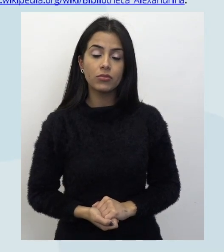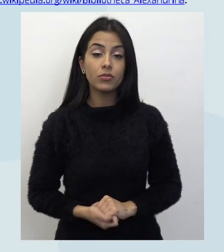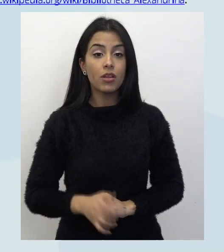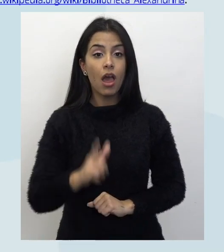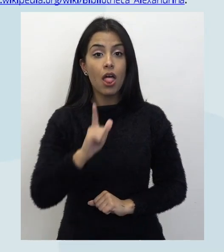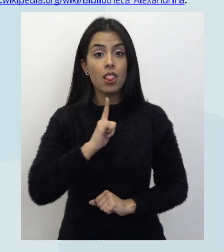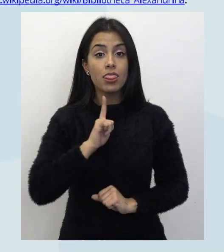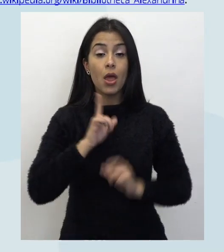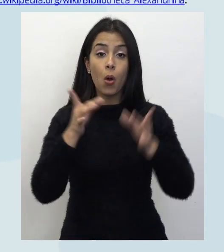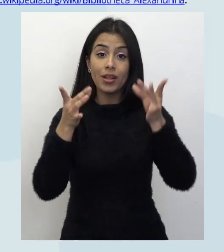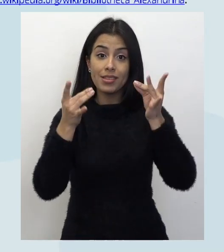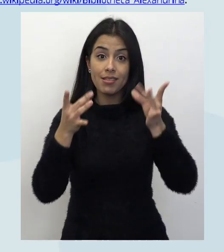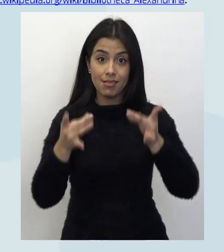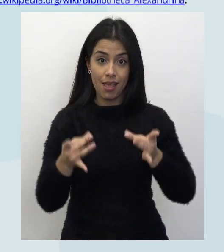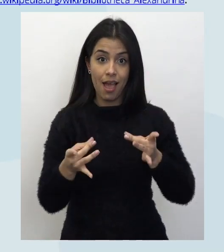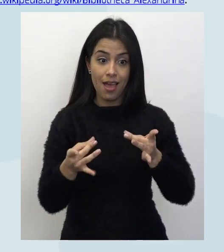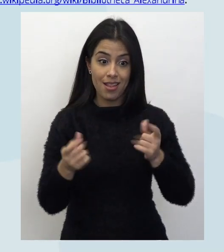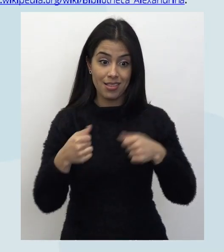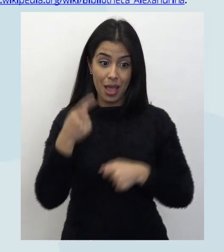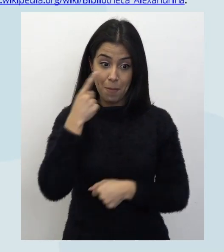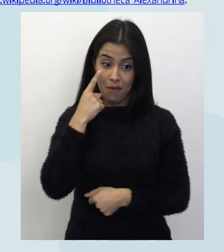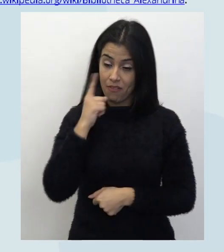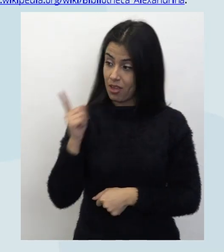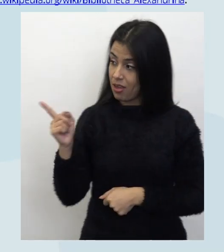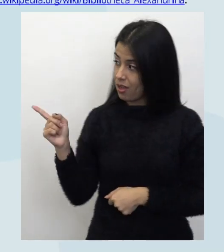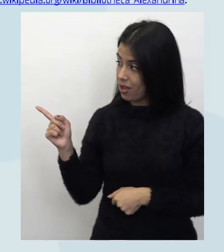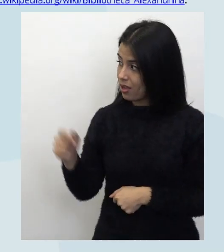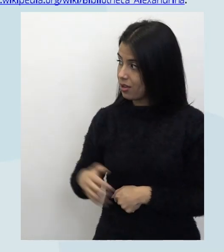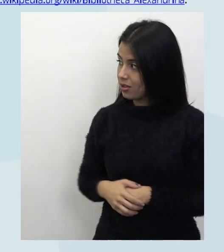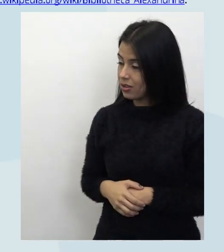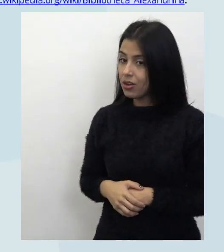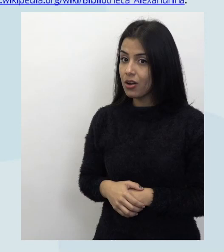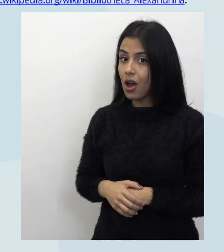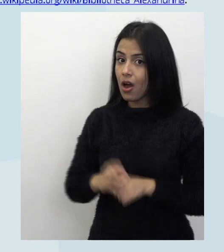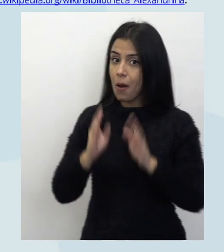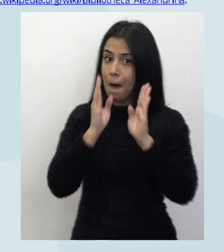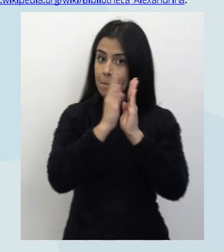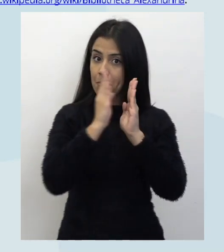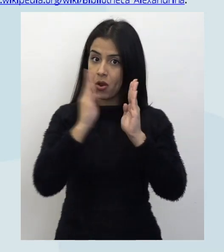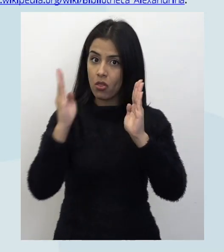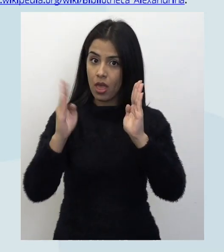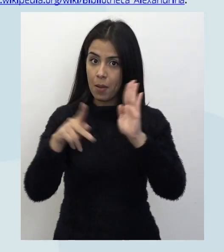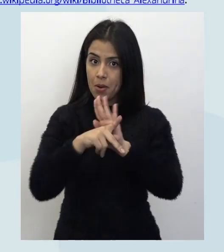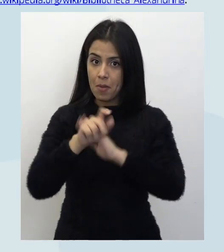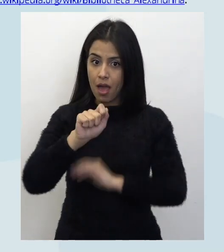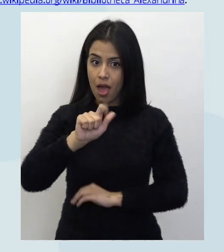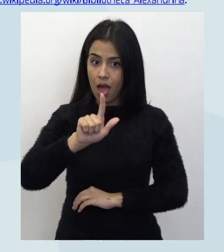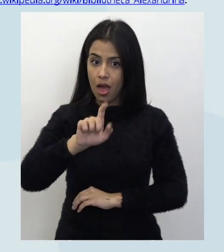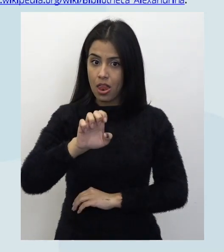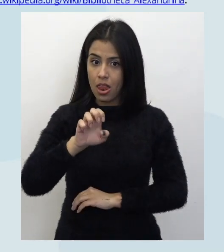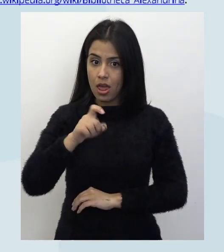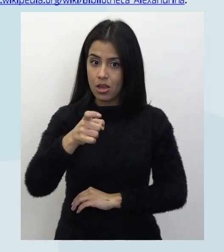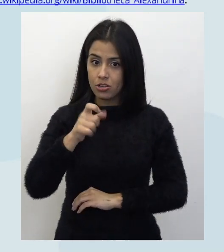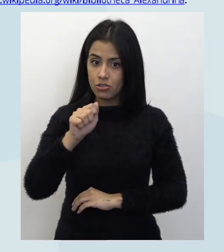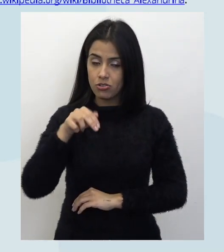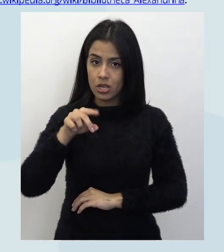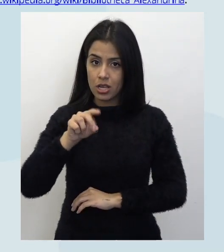vocês estão observando o edifício atual da Biblioteca de Alexandria, que foi construída